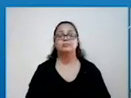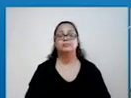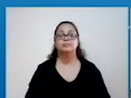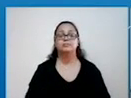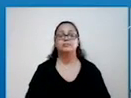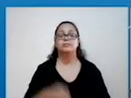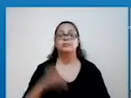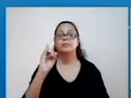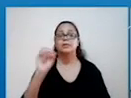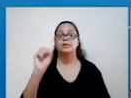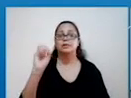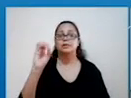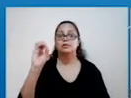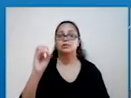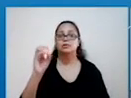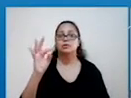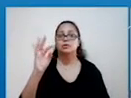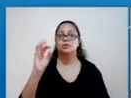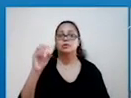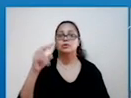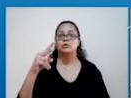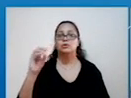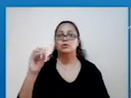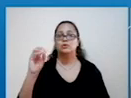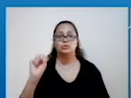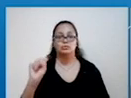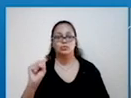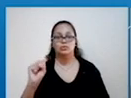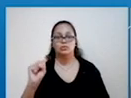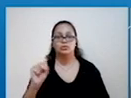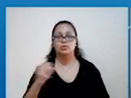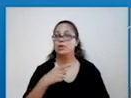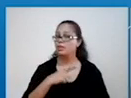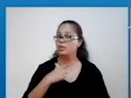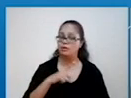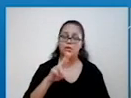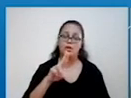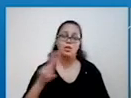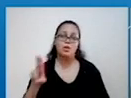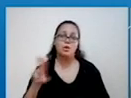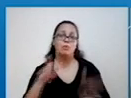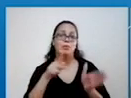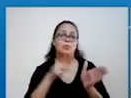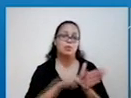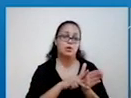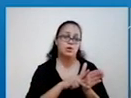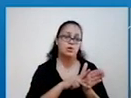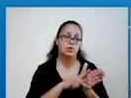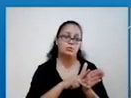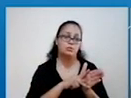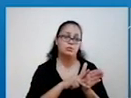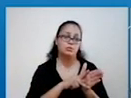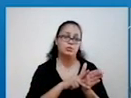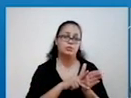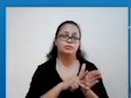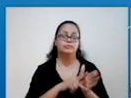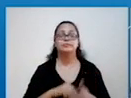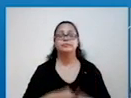Os isótopos, em geral, não apresentam nome próprio e são designados pelo nome do elemento